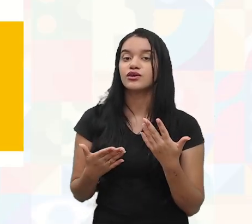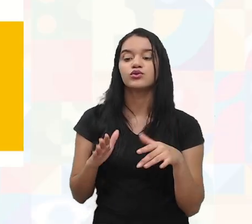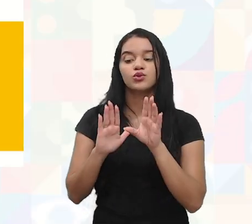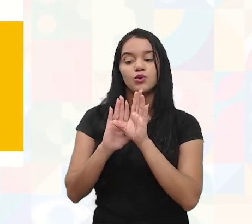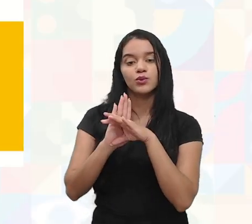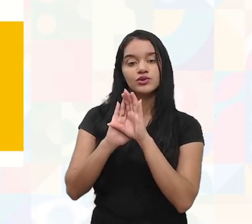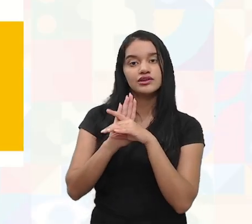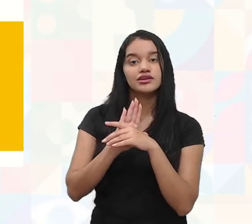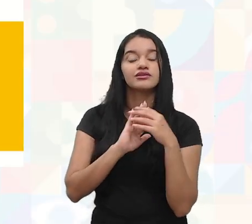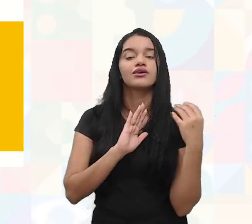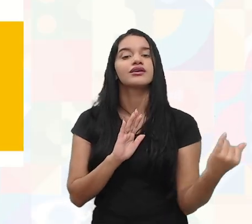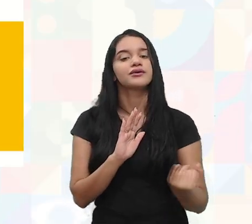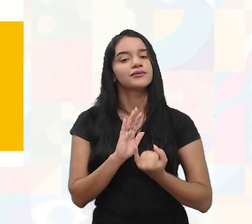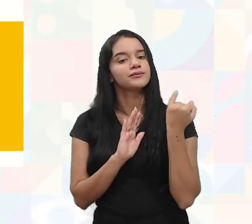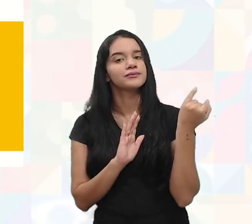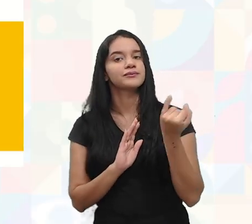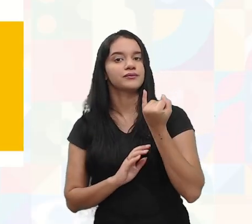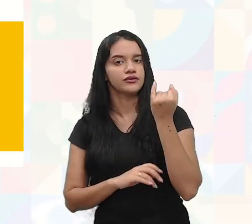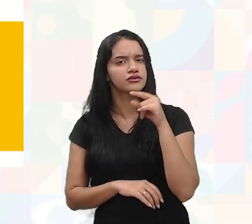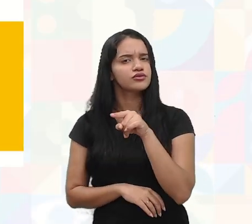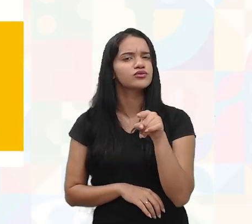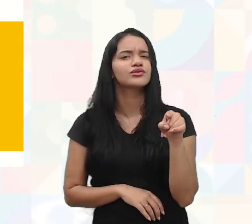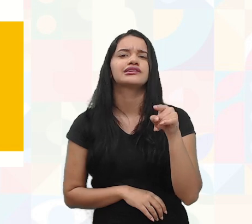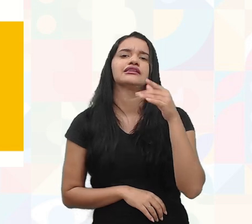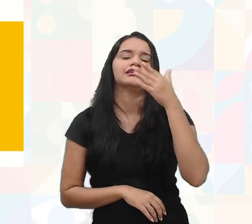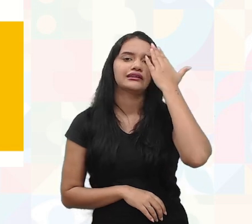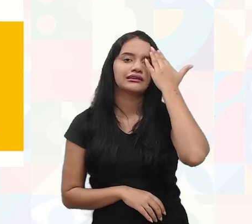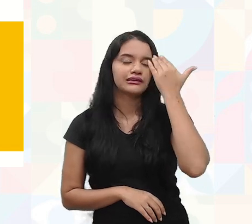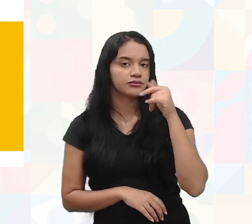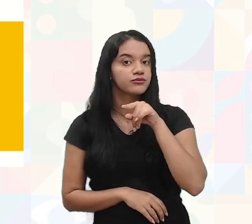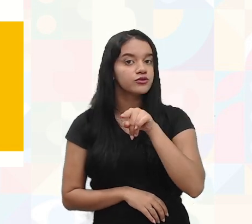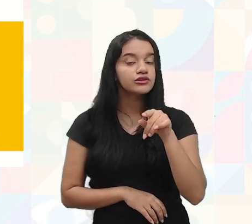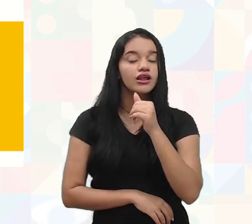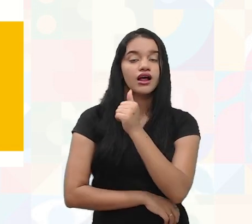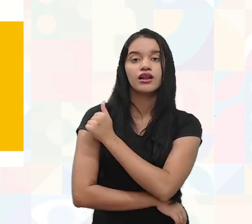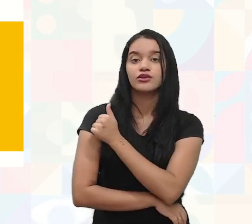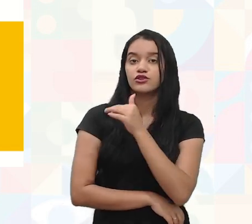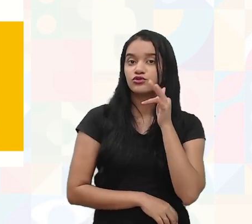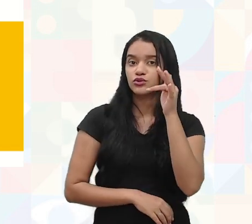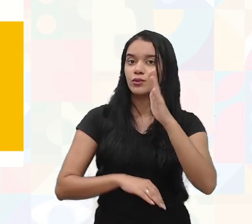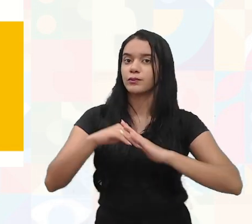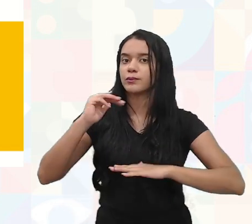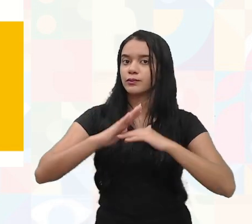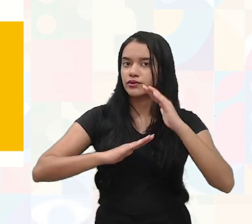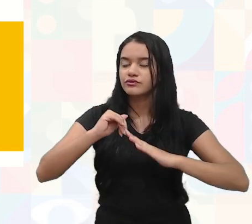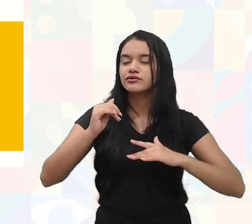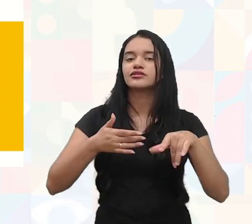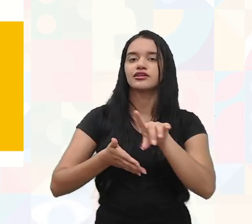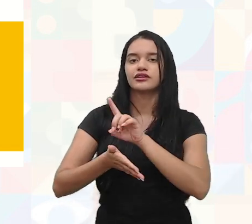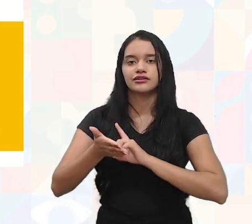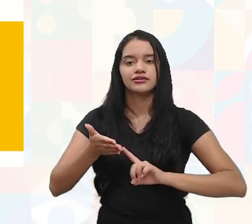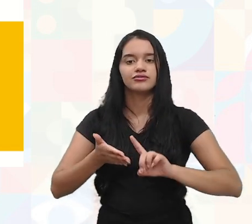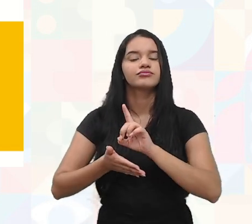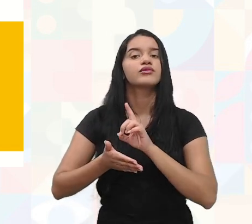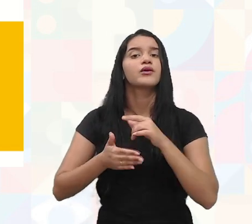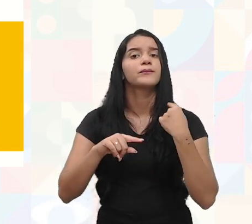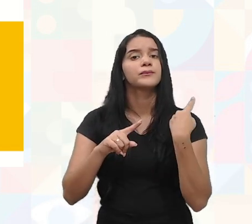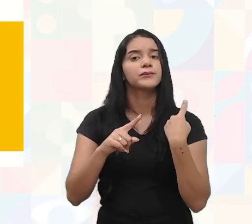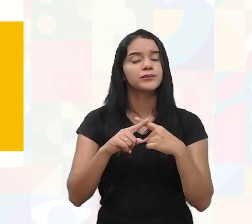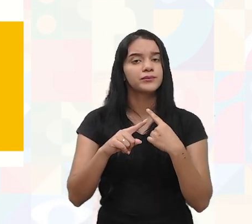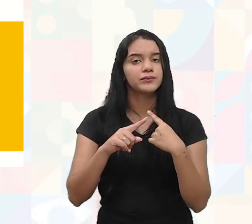conceito ele é importante que você saiba, né, enquanto estudante e futuro profissional na área de design gráfico,